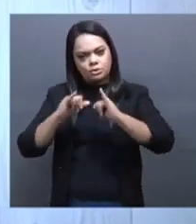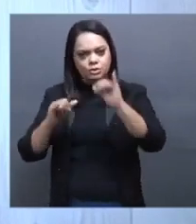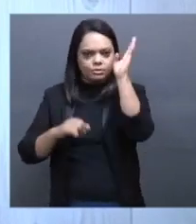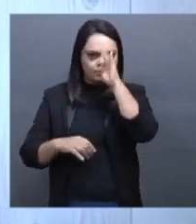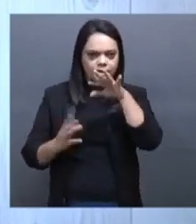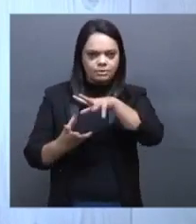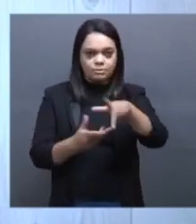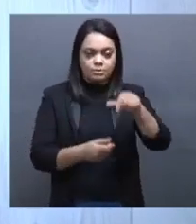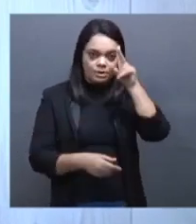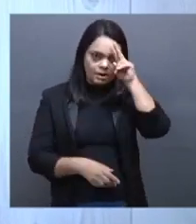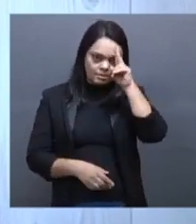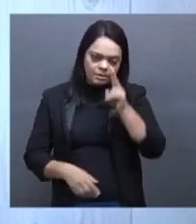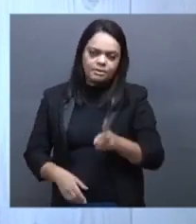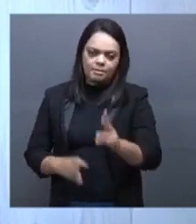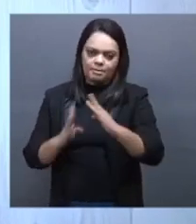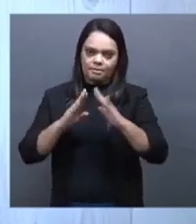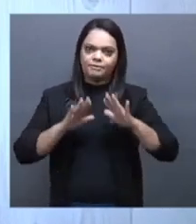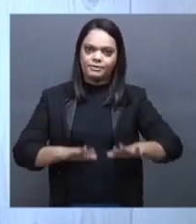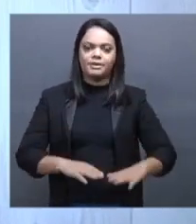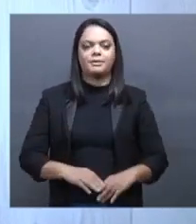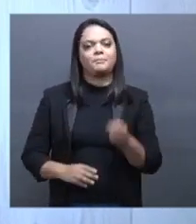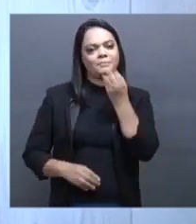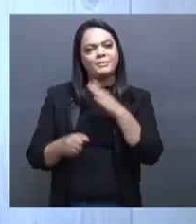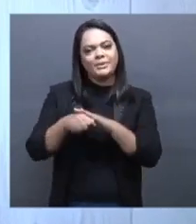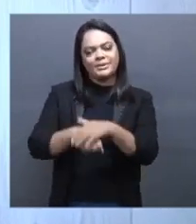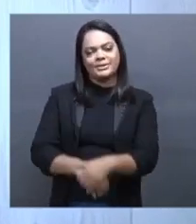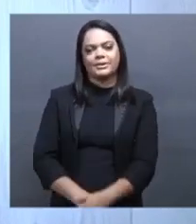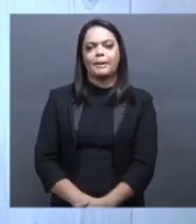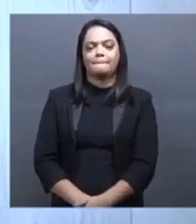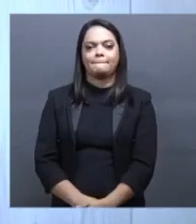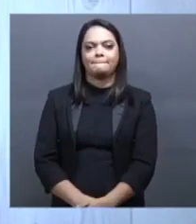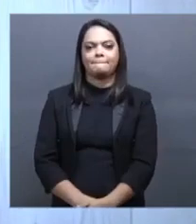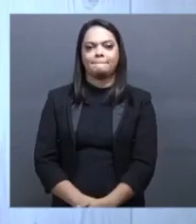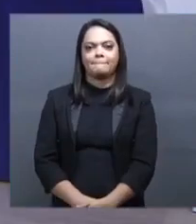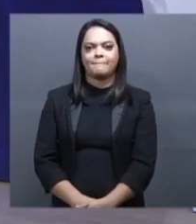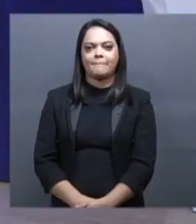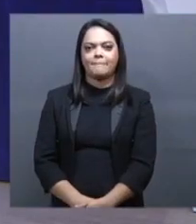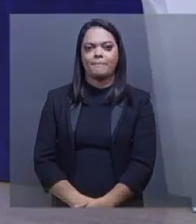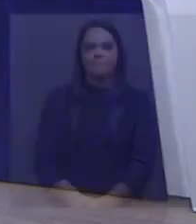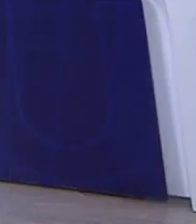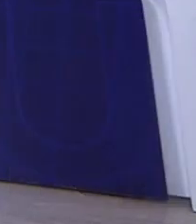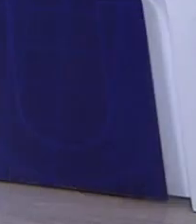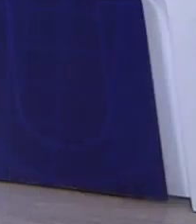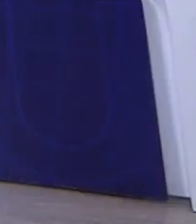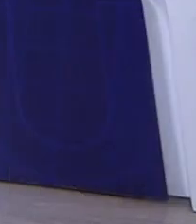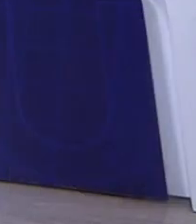e o mundo. E lembrando sempre, fique em casa. Boa noite.